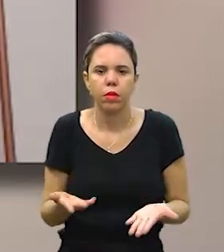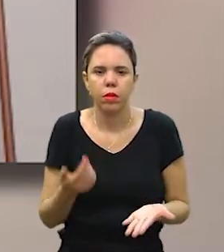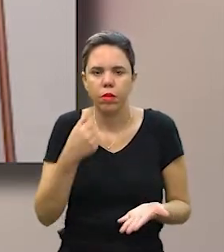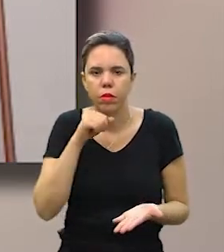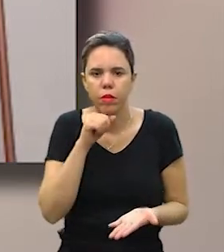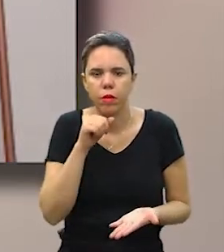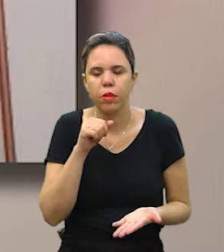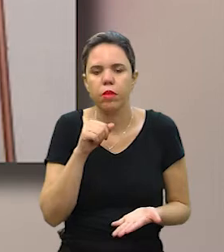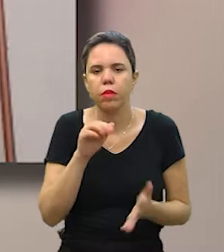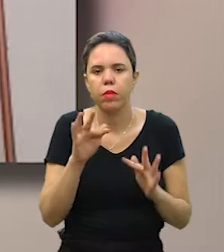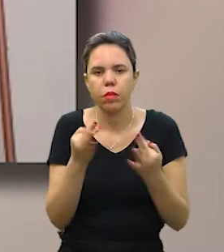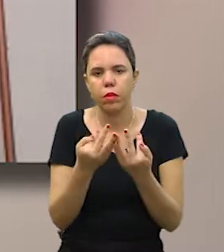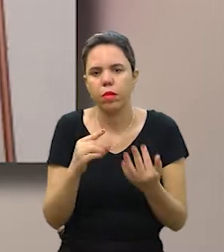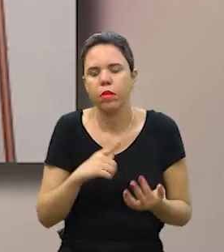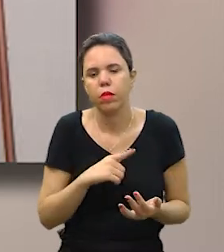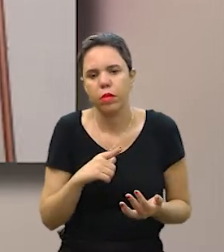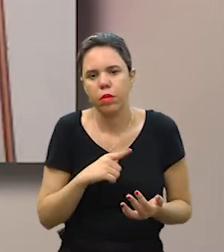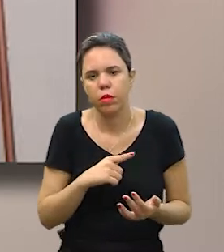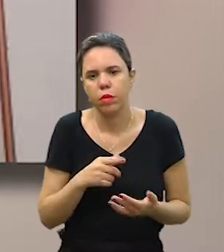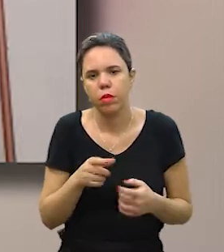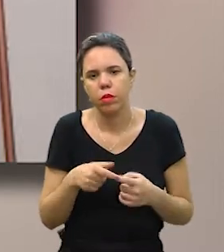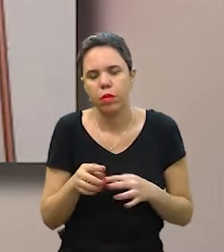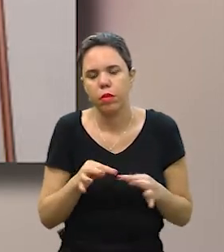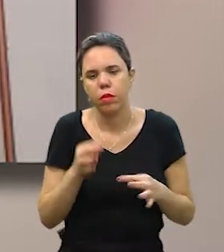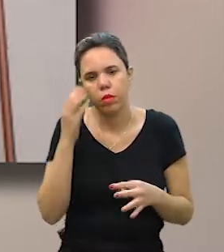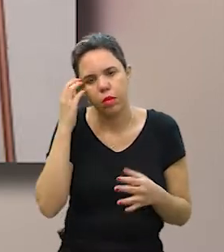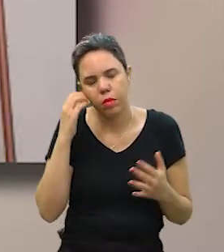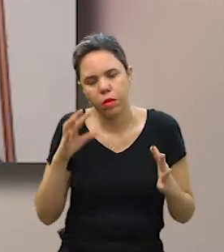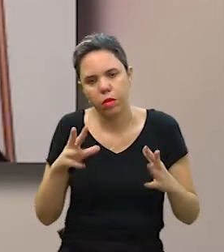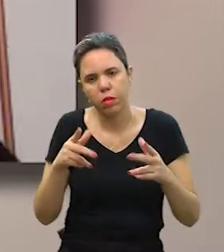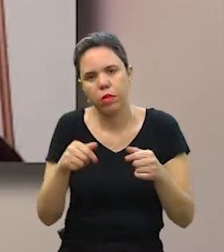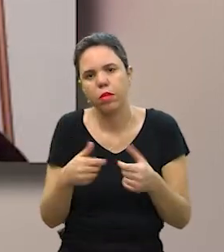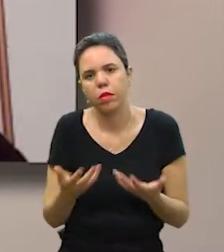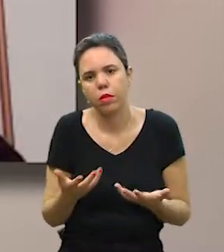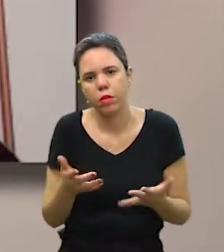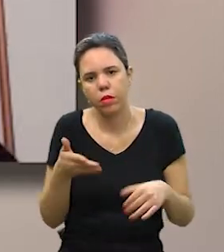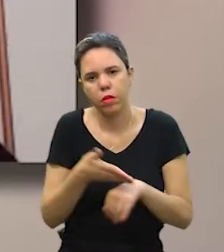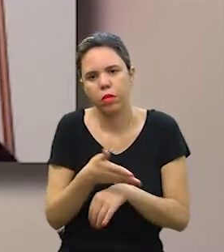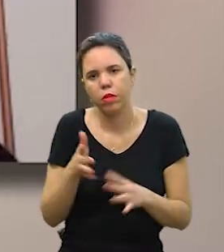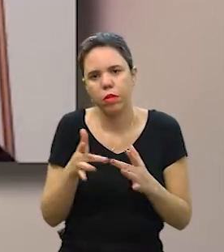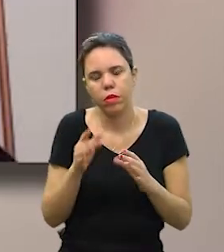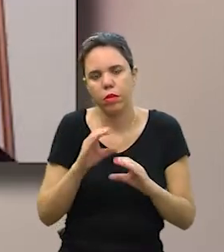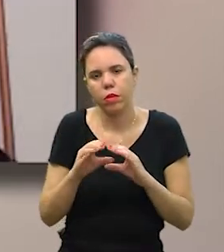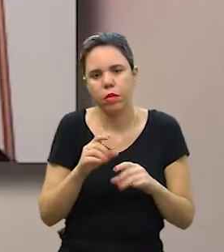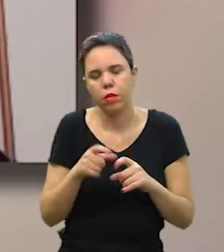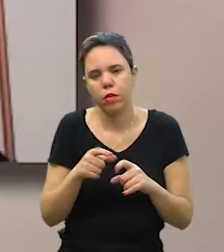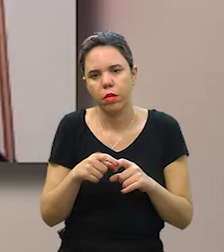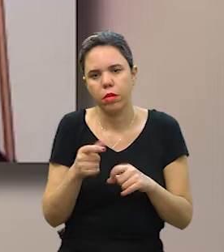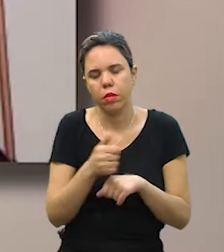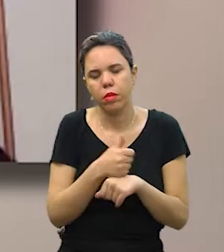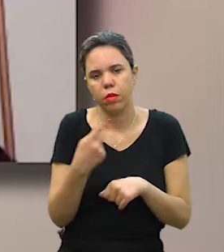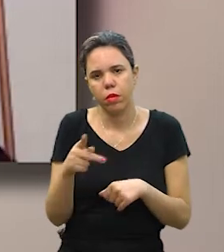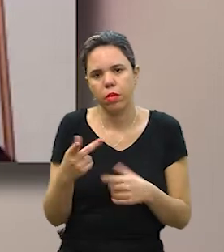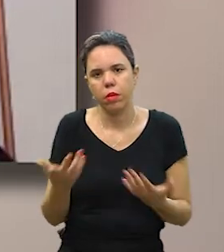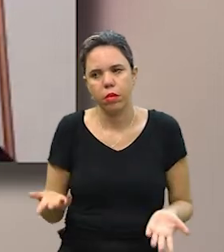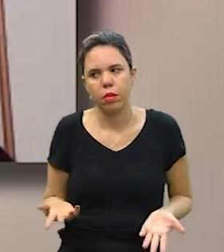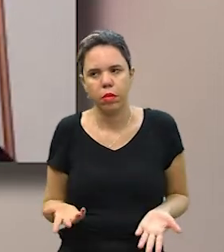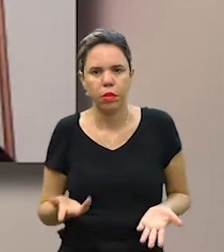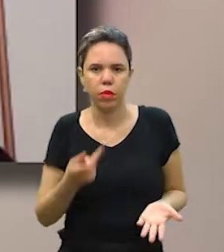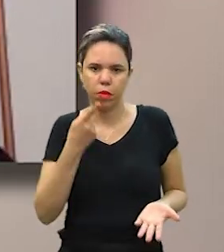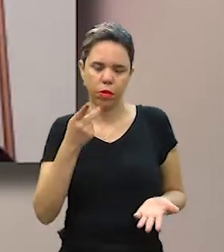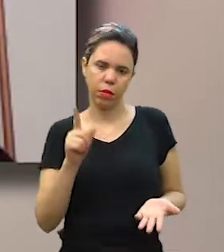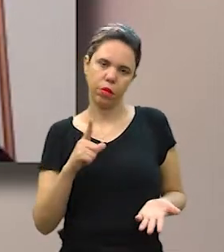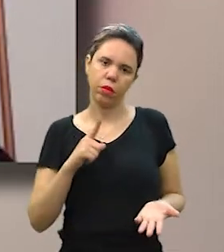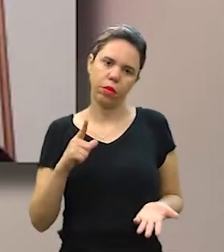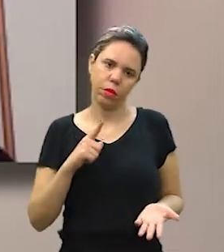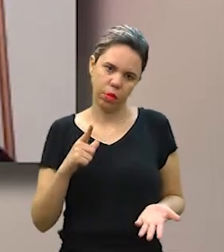essa mamãe, essa família tenha com o pediatra. Hoje em dia, todo mundo quer um acesso direto ao seu médico. Eu falo